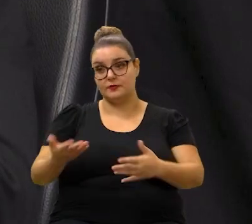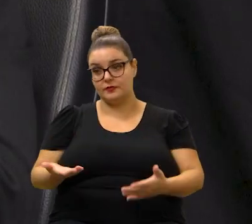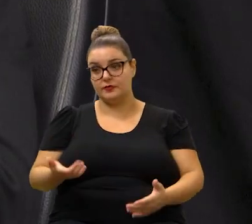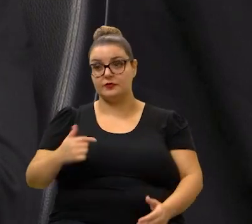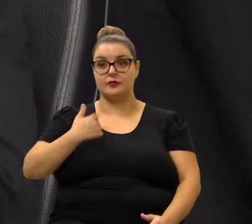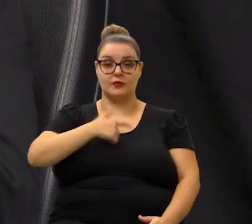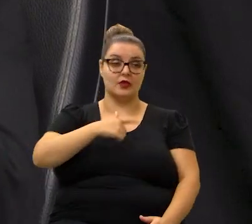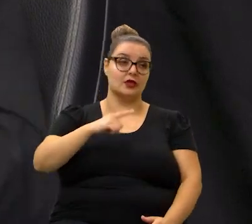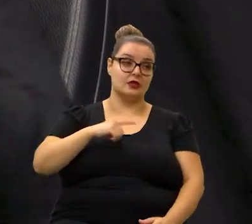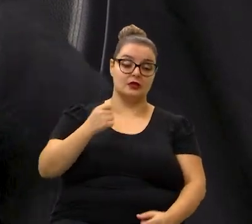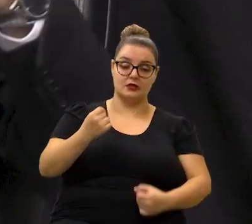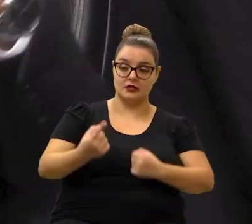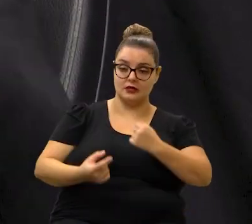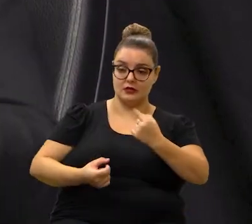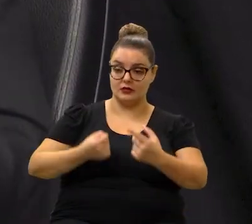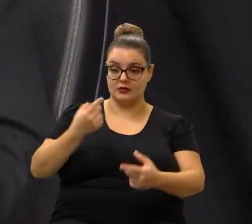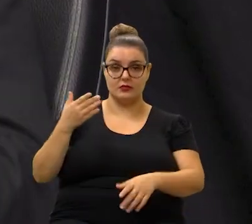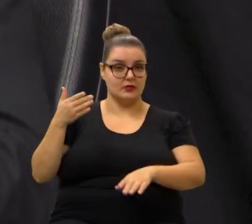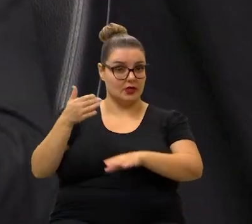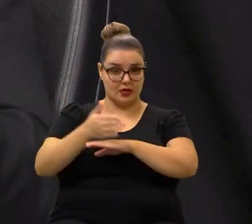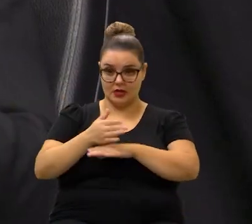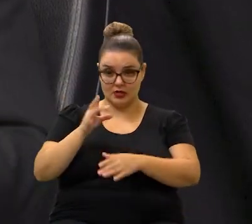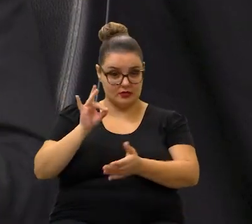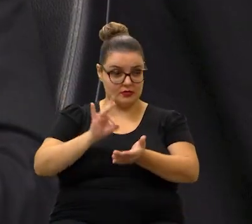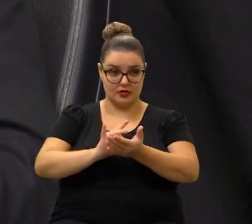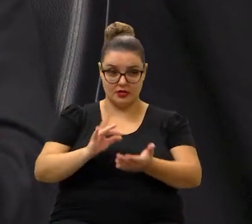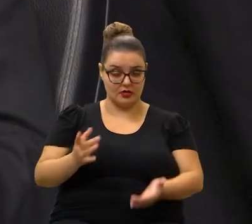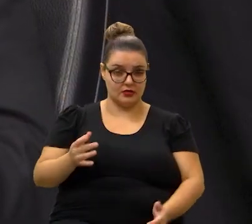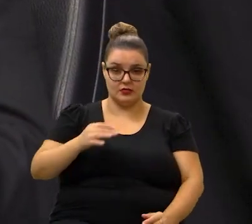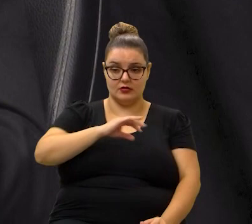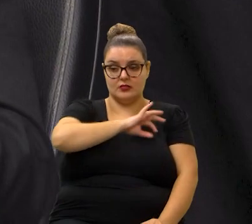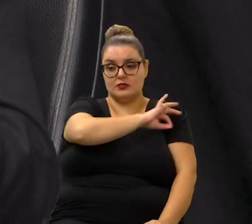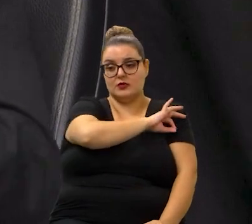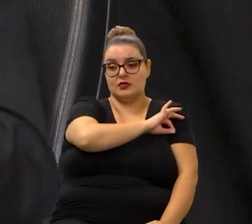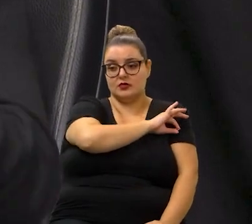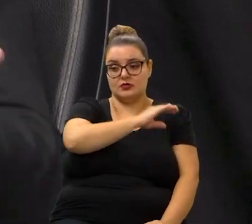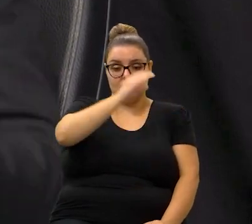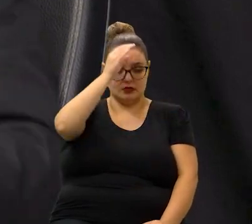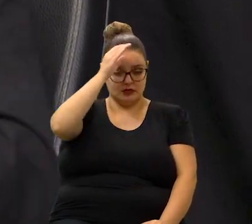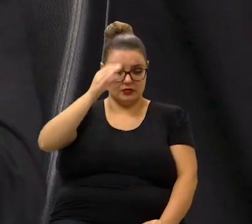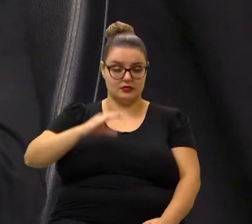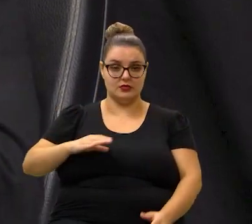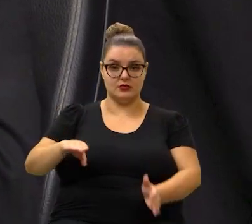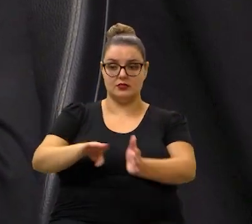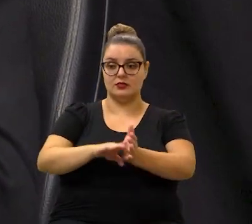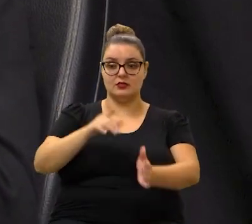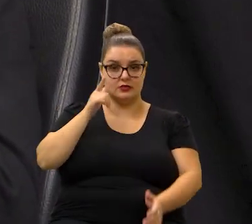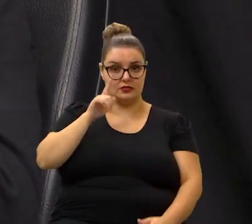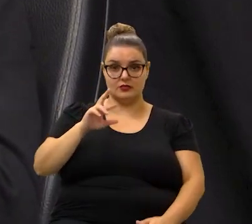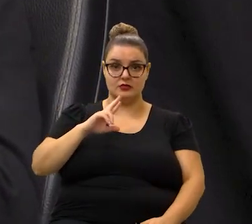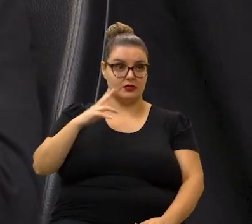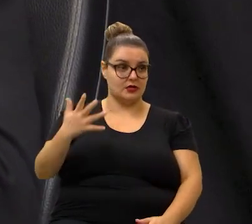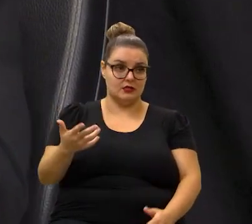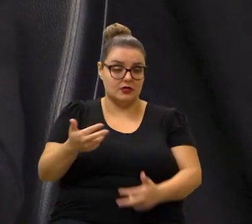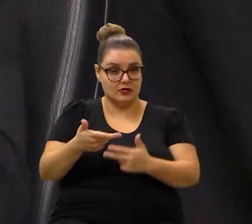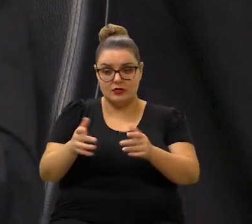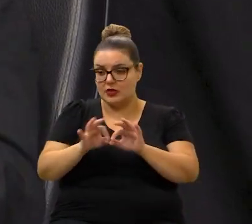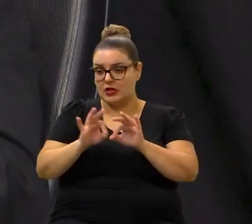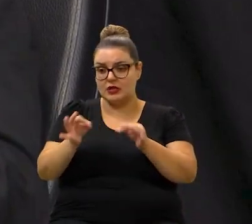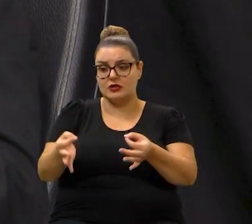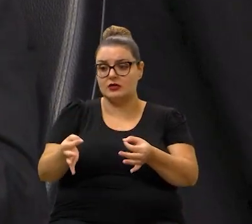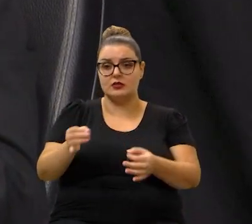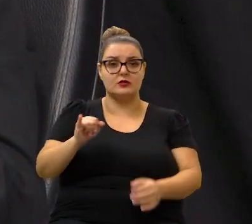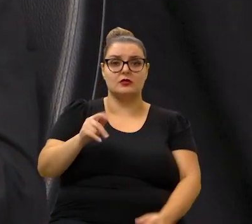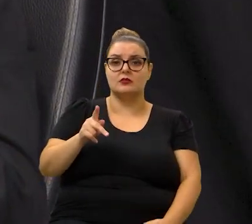vezes a gente tem alguns acessos mesmo na prefeitura que o munícipe chega lá às vezes Não consegue resolver algo simples